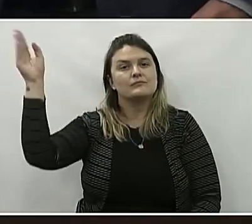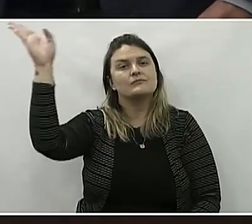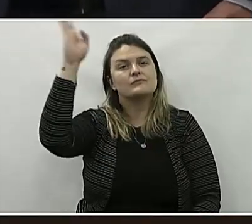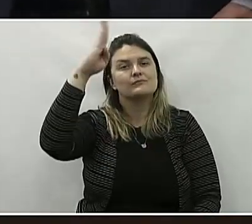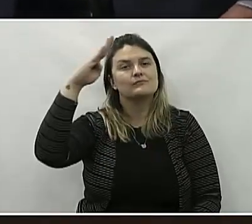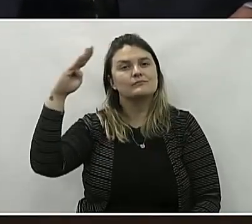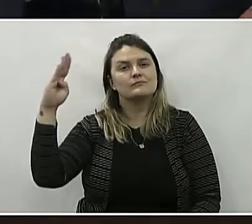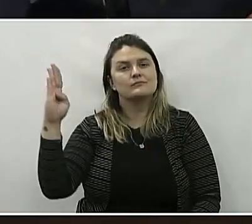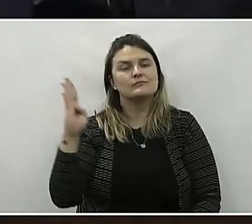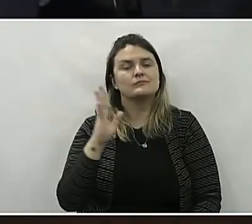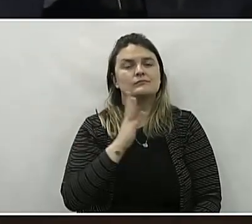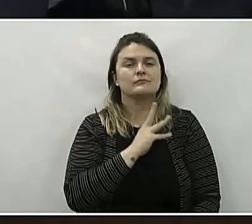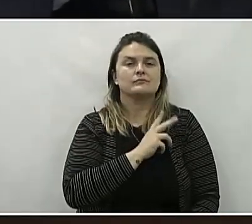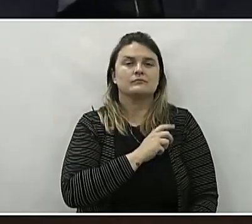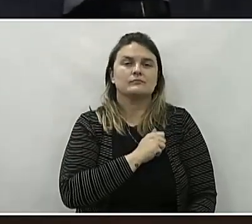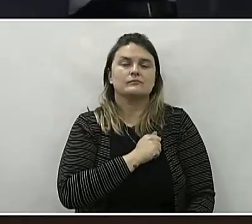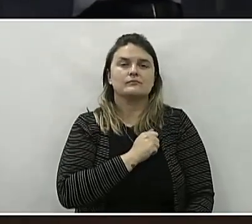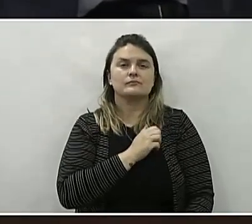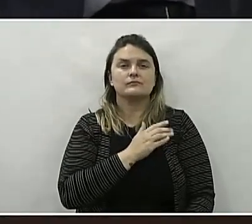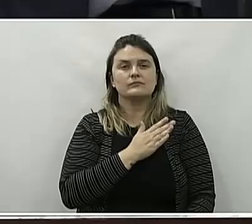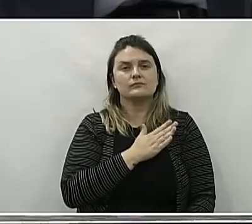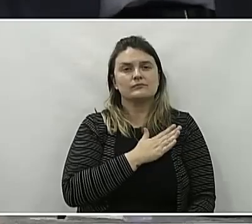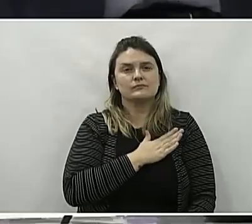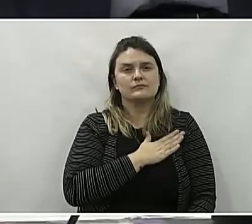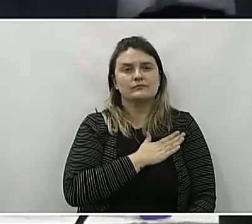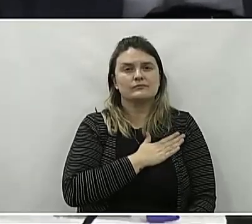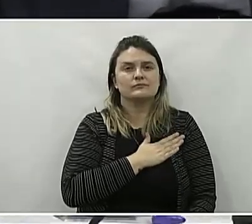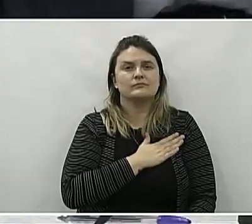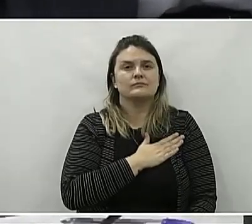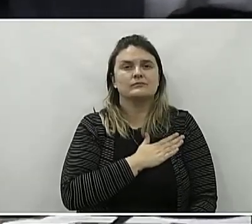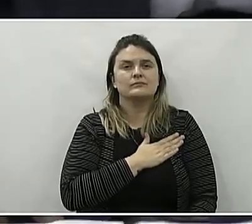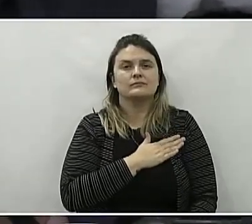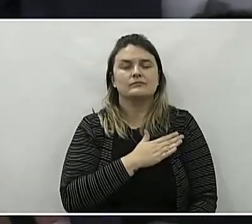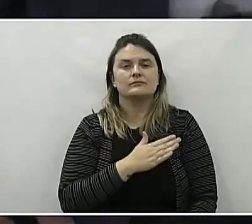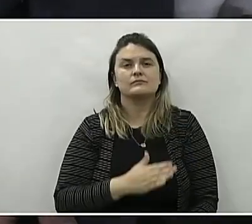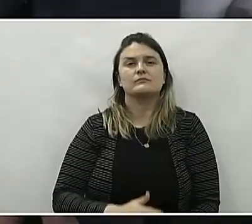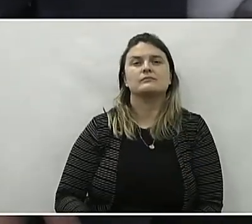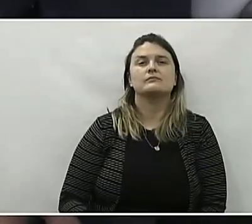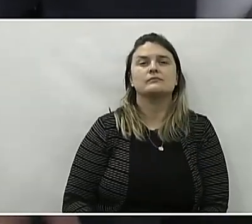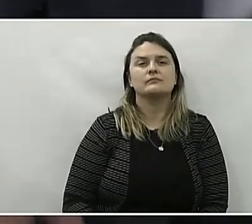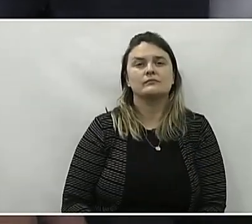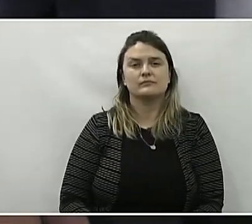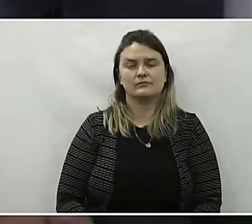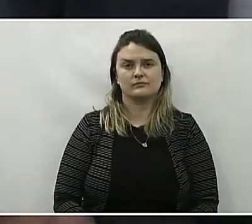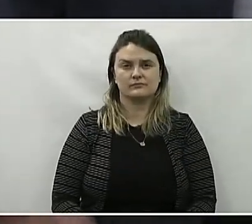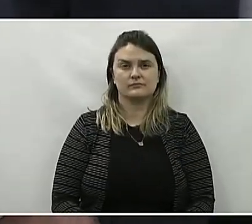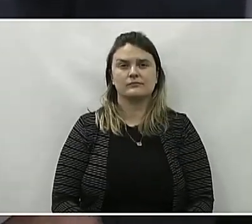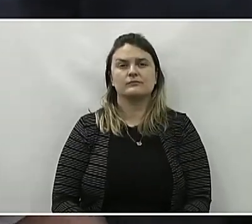sol, és mãe gentil, pátria amada, Brasil. Música